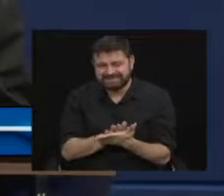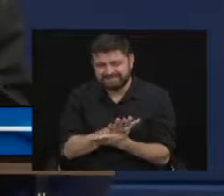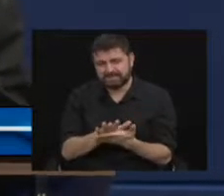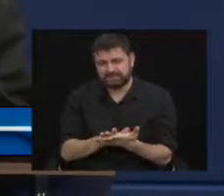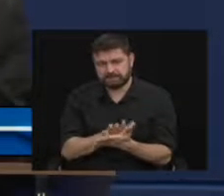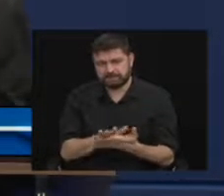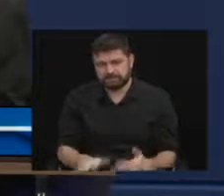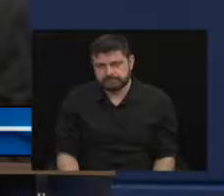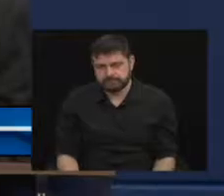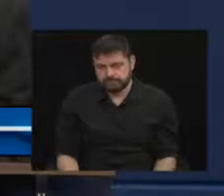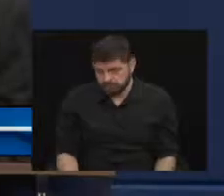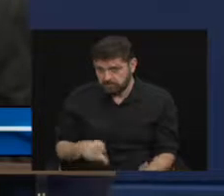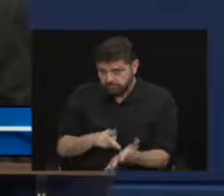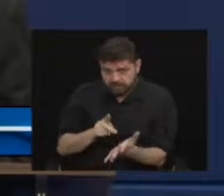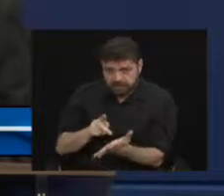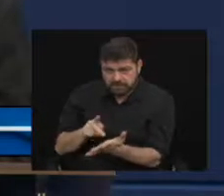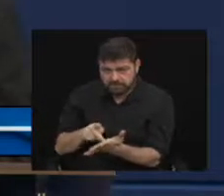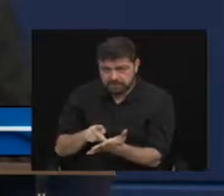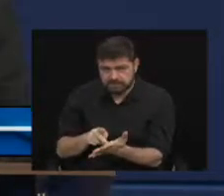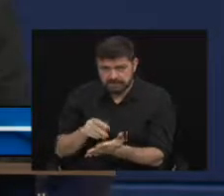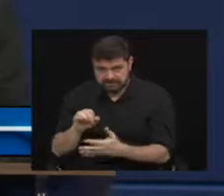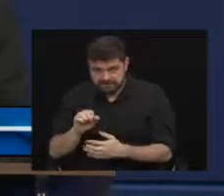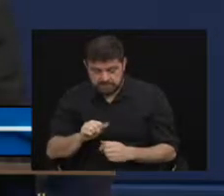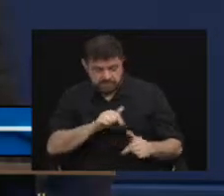país de um outro mundo. Então,